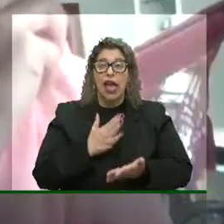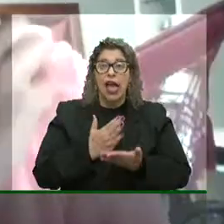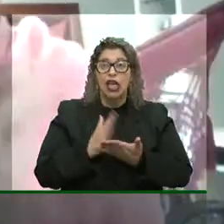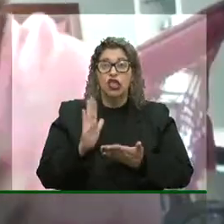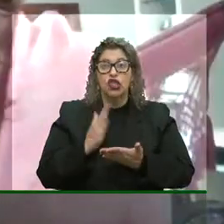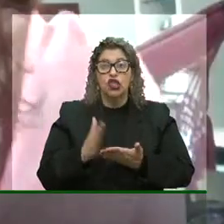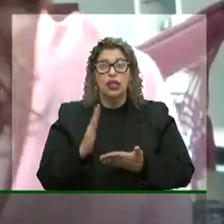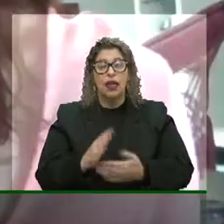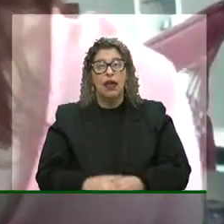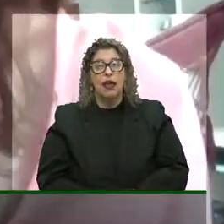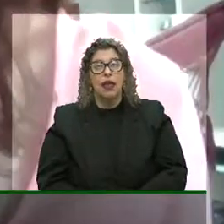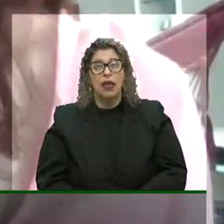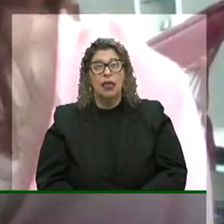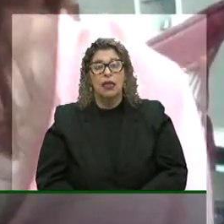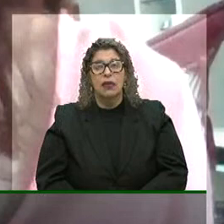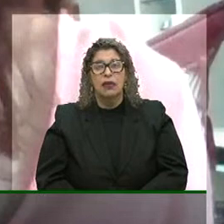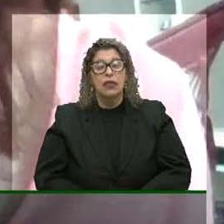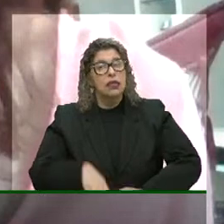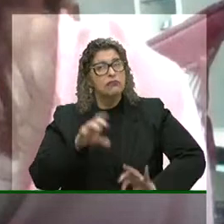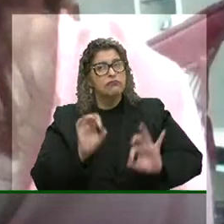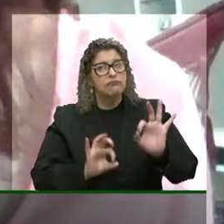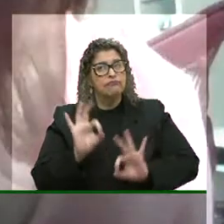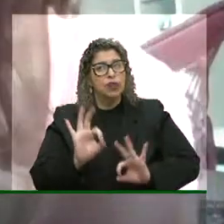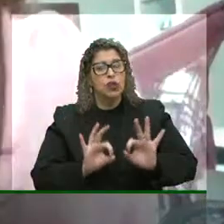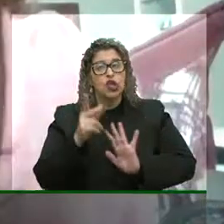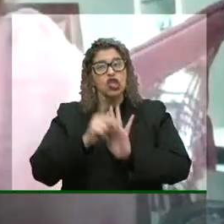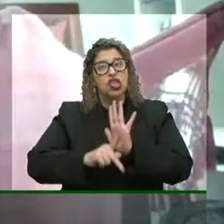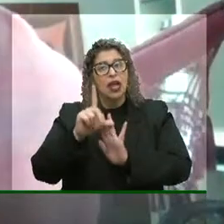retirada desses projetos